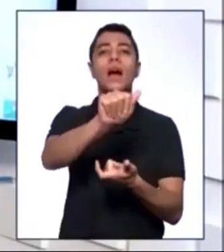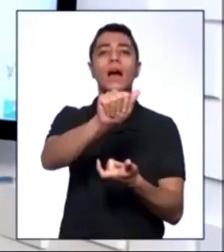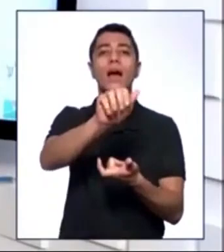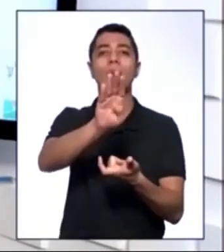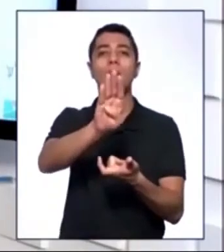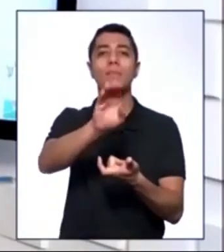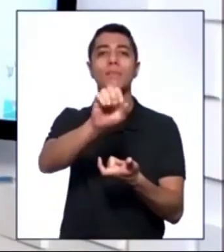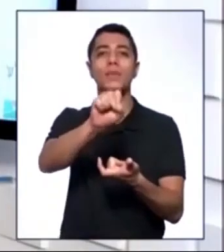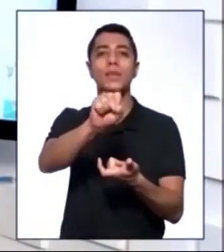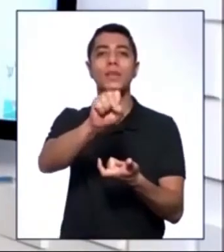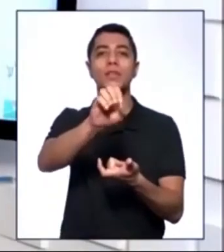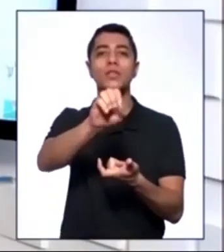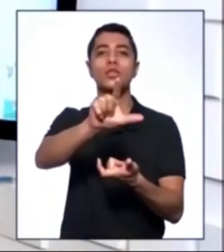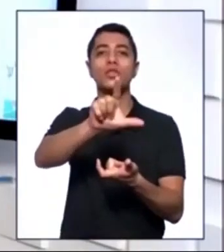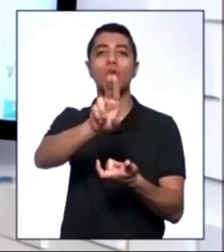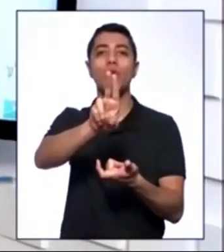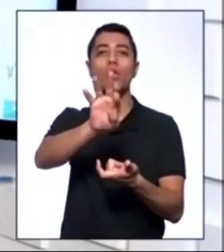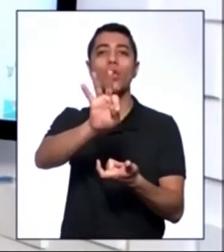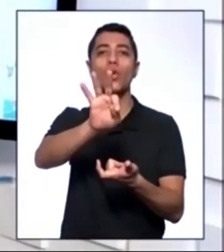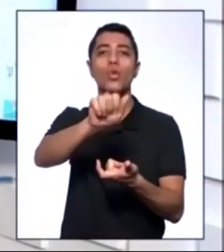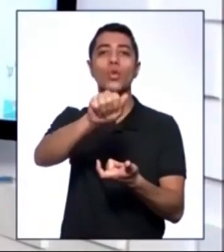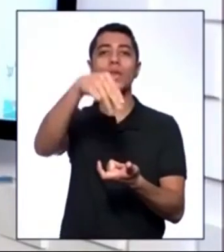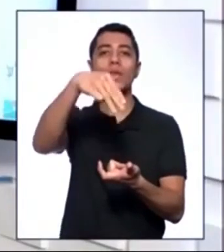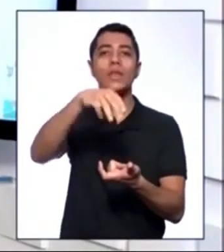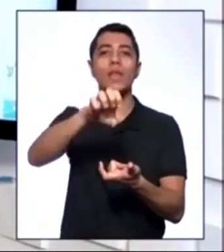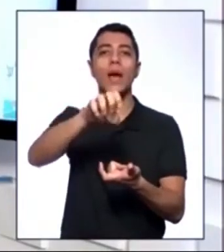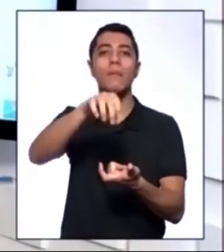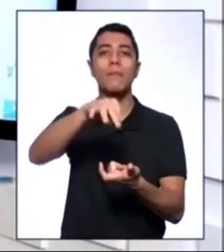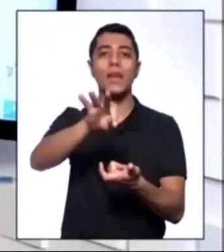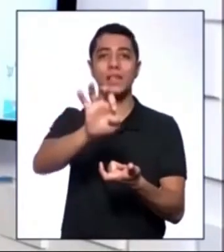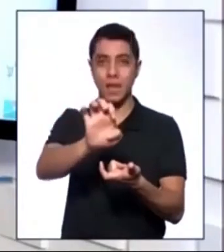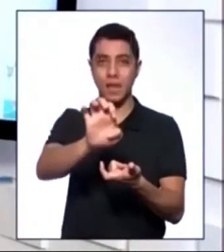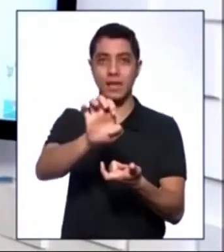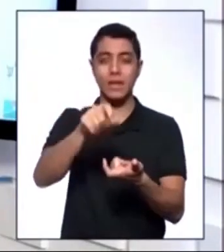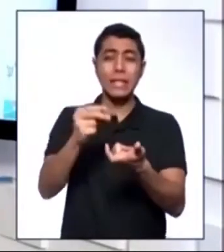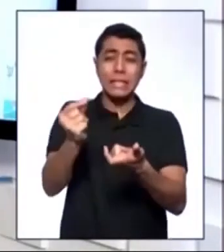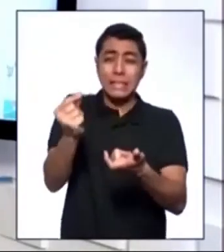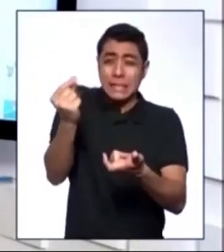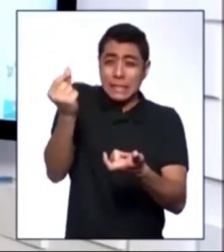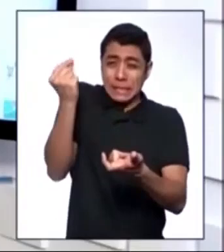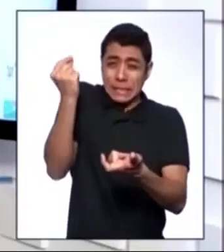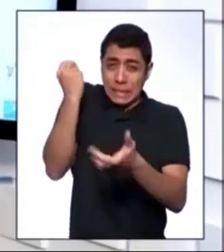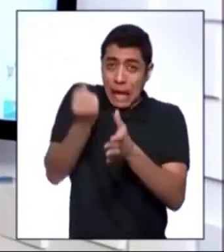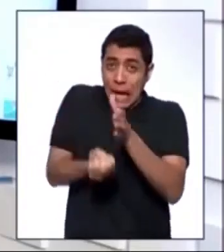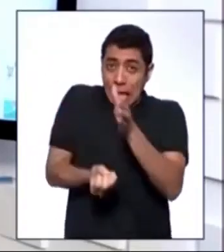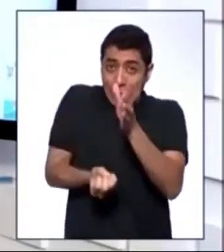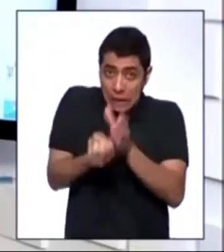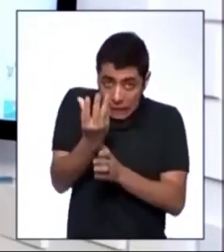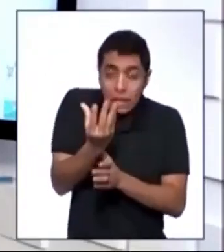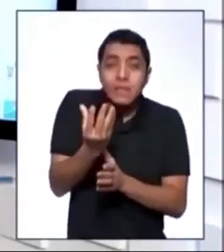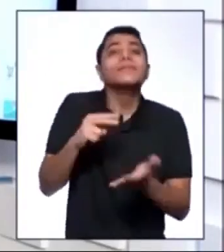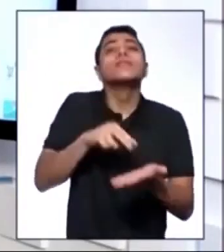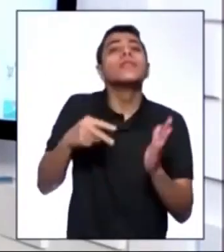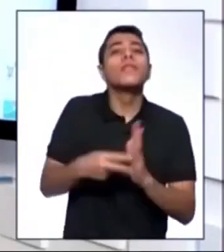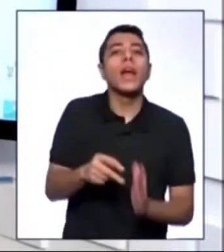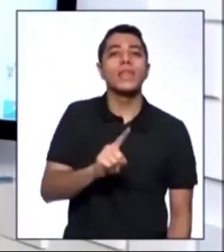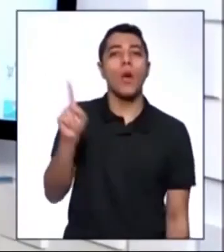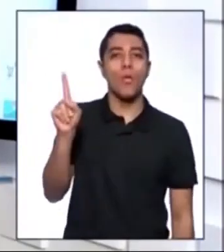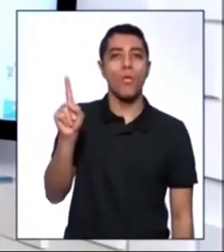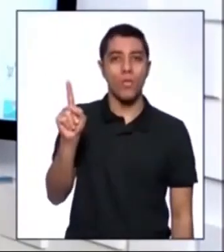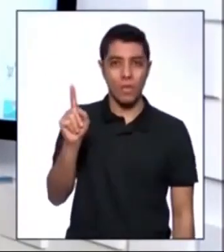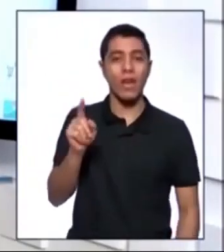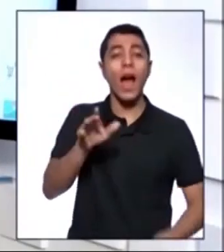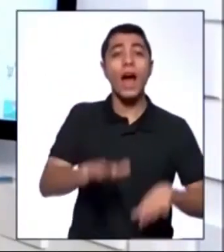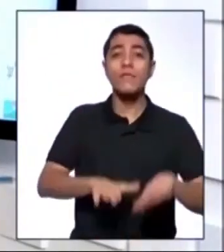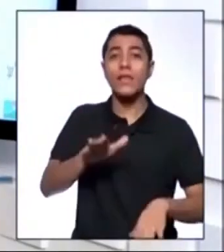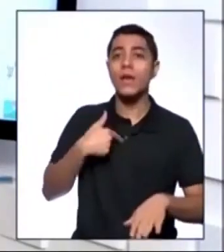ela nasceu, tá? Ela significava negação. Negação. Então, a pessoa chegava e falava assim, ô fulano, você me ajuda? Aí